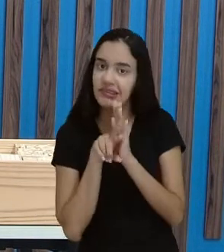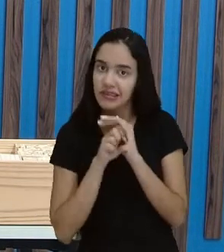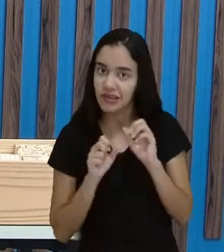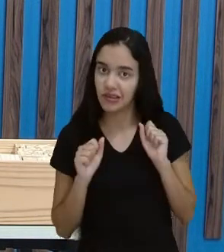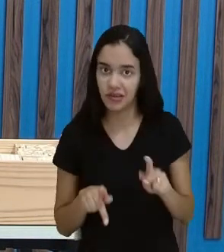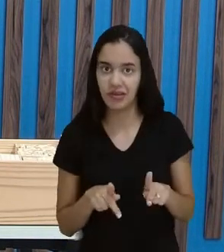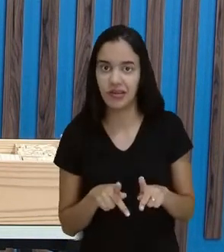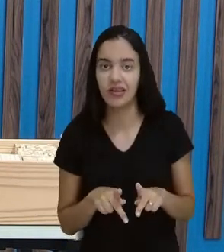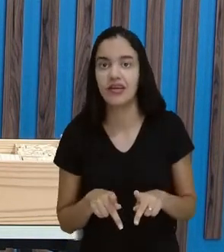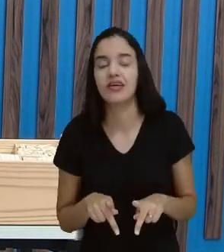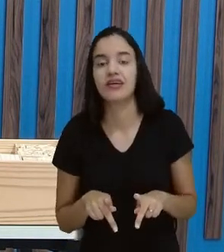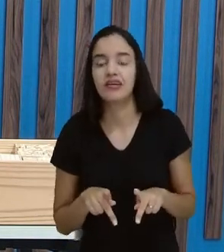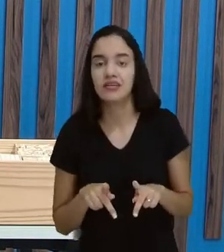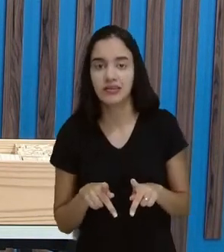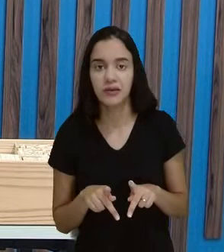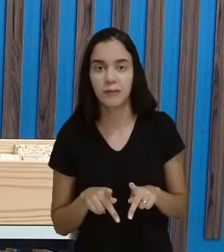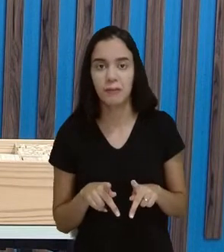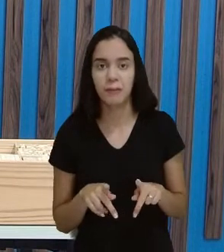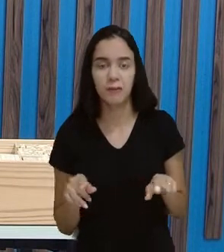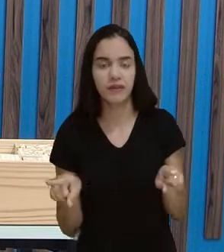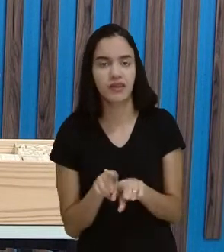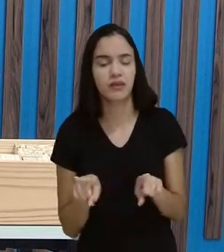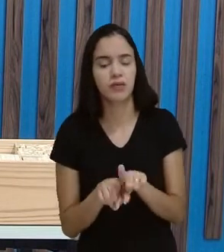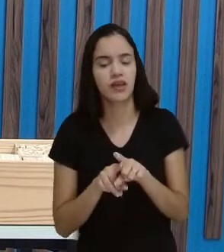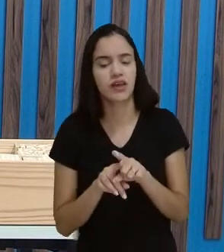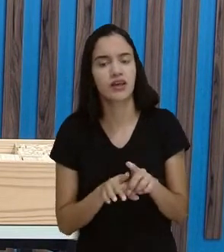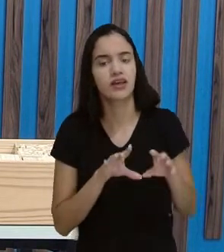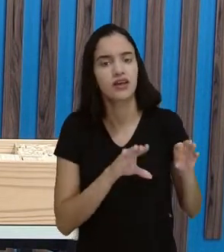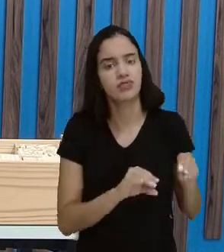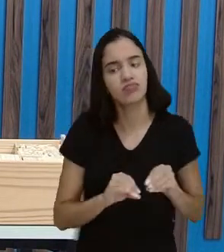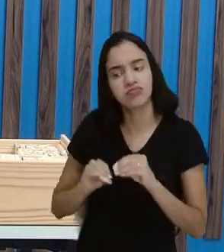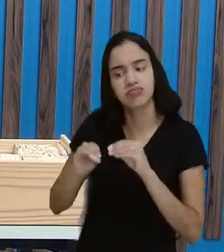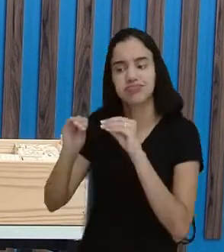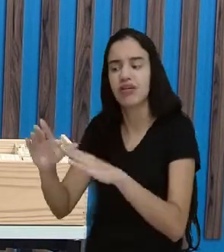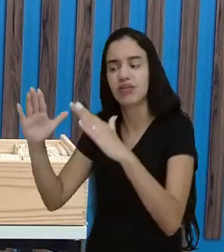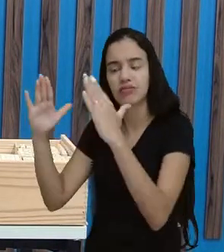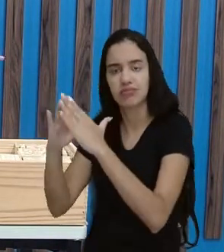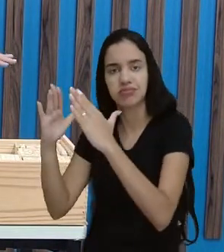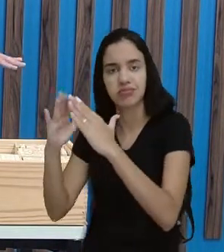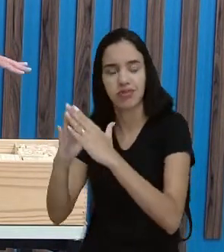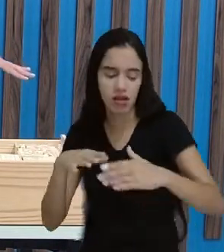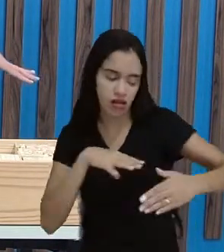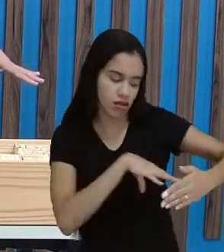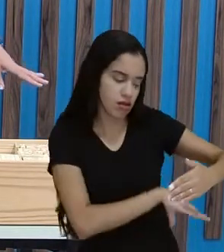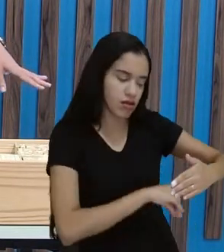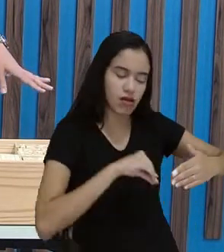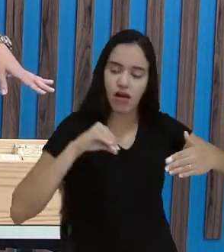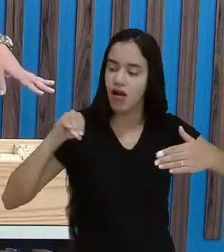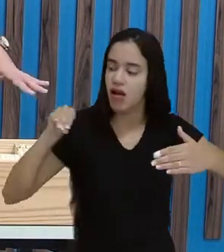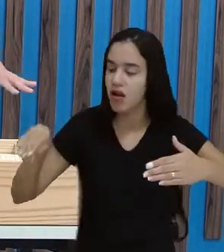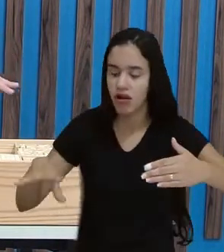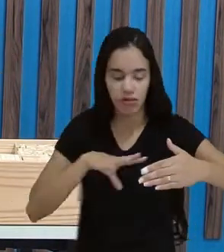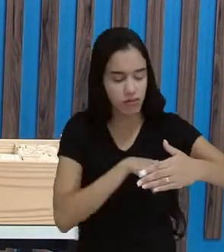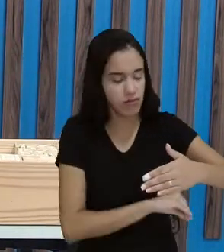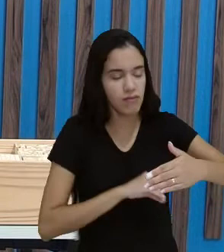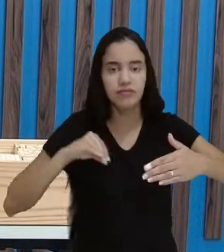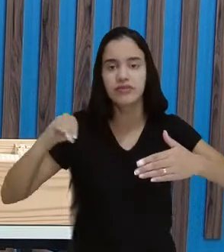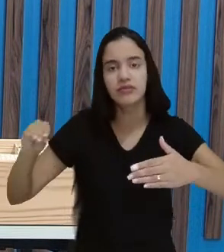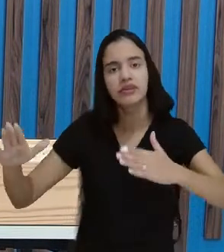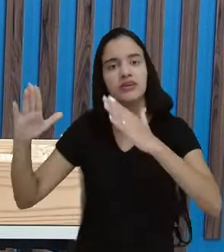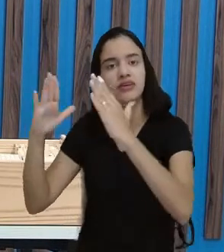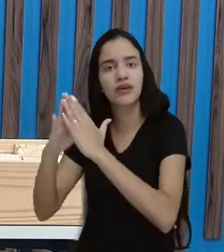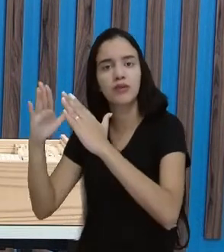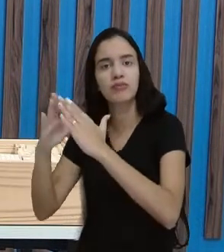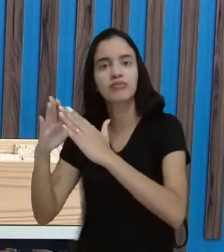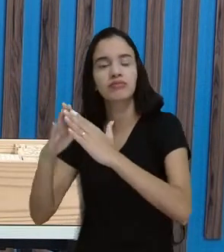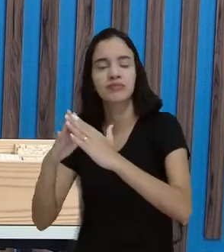Né? Ele retirou da bolsa e entregou numa casa. Retirou da bolsa e entregou em outra casa. Retirou da bolsa